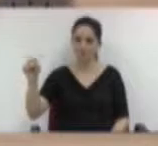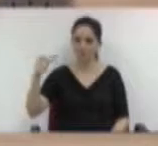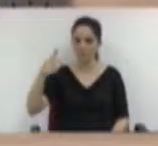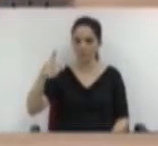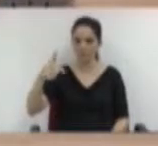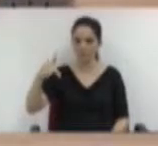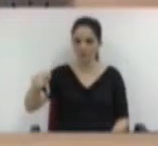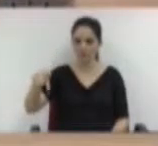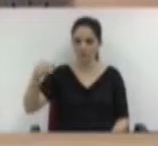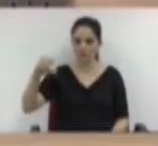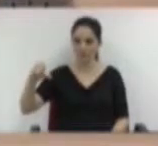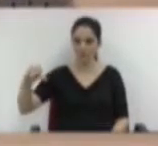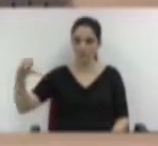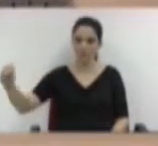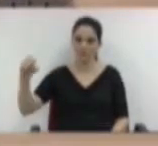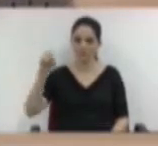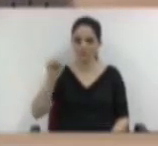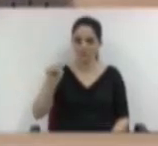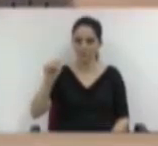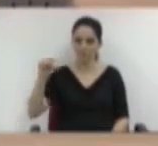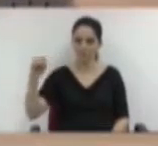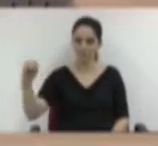799, 800,